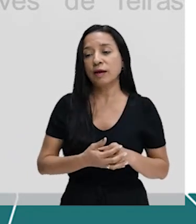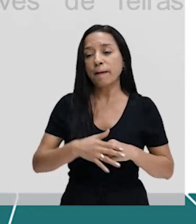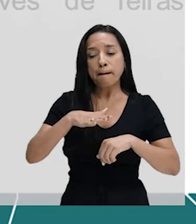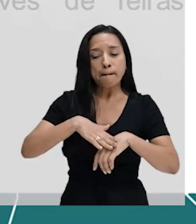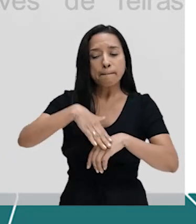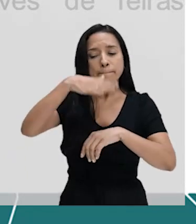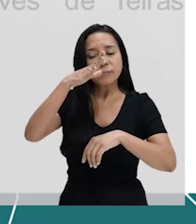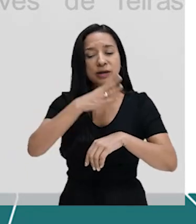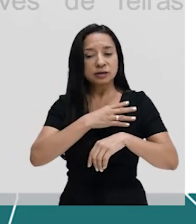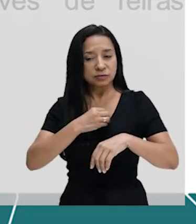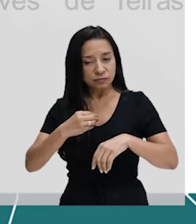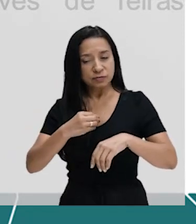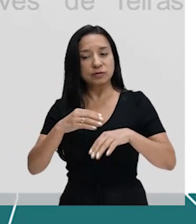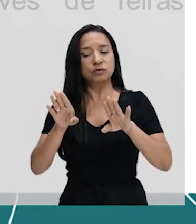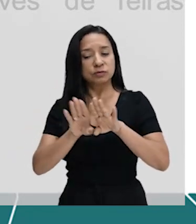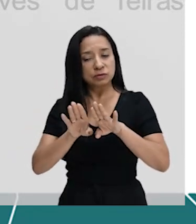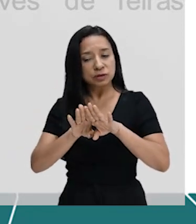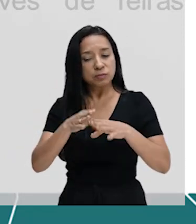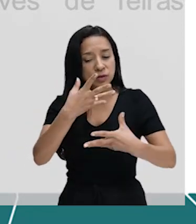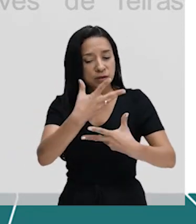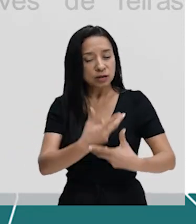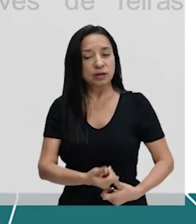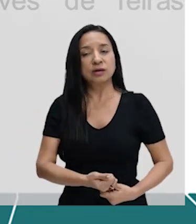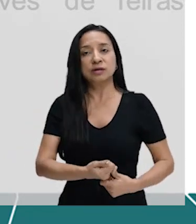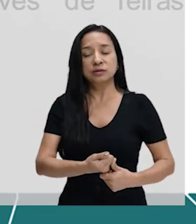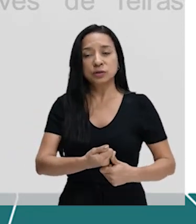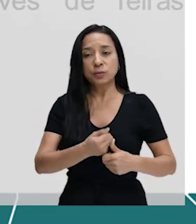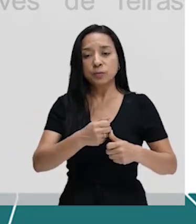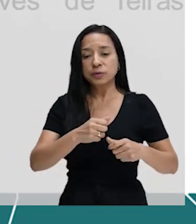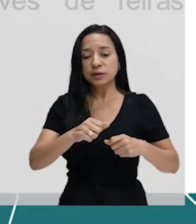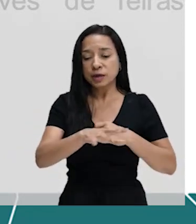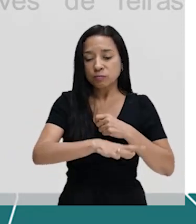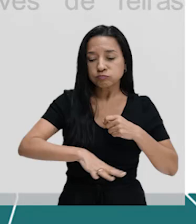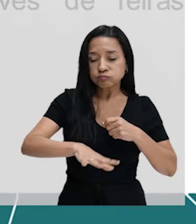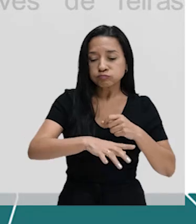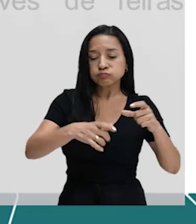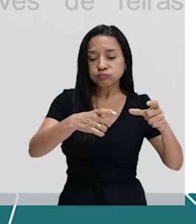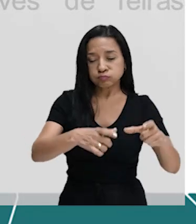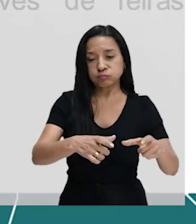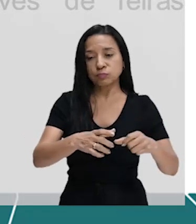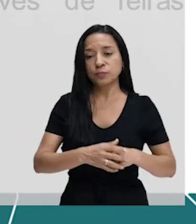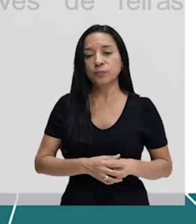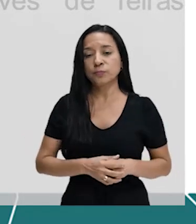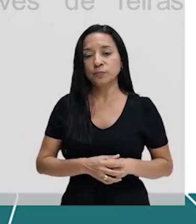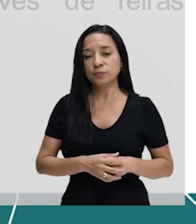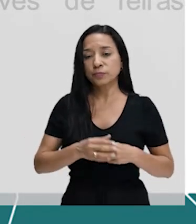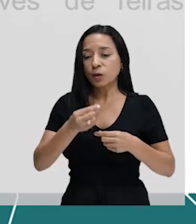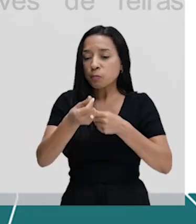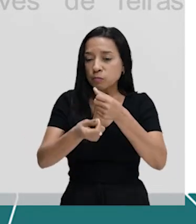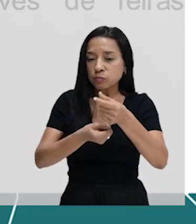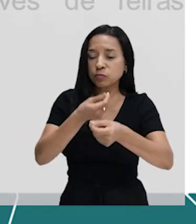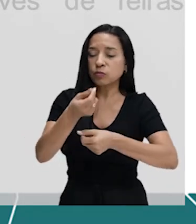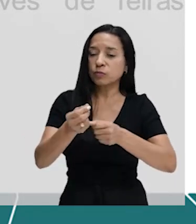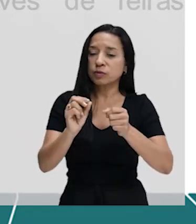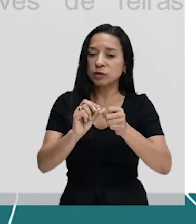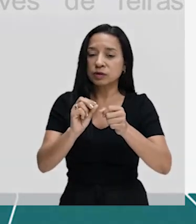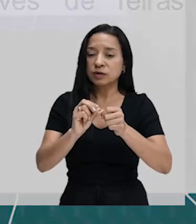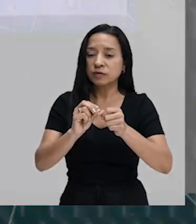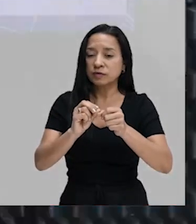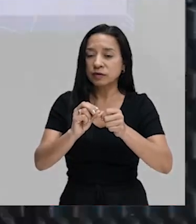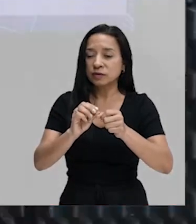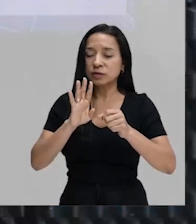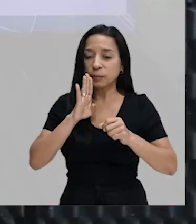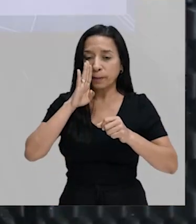filhos, mais terra a família recebia. O comércio era realizado nas principais cidades através